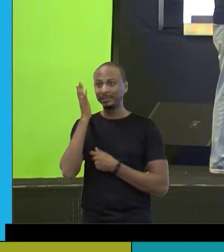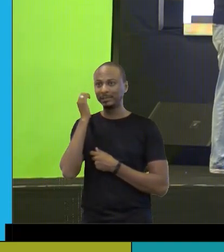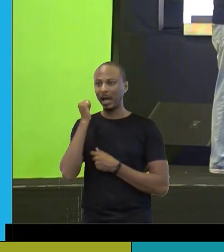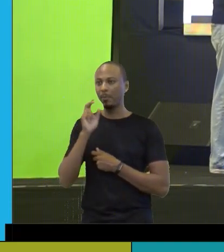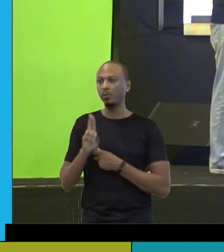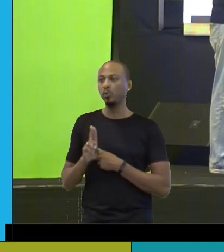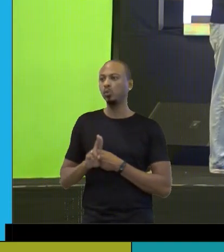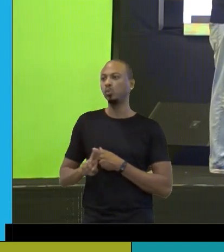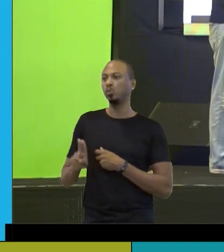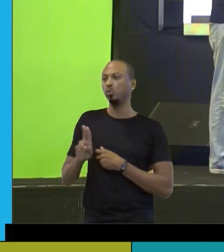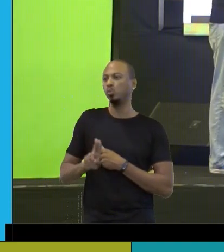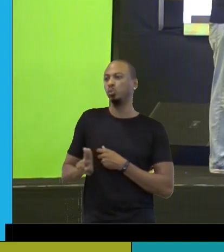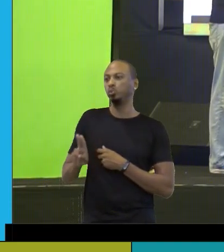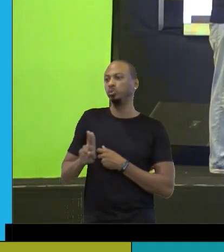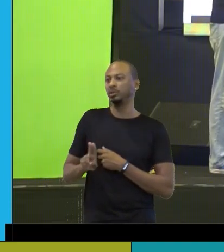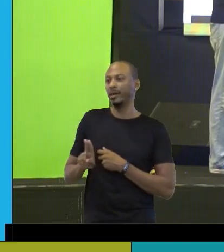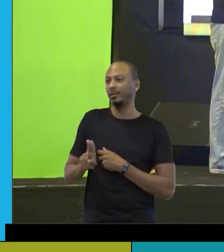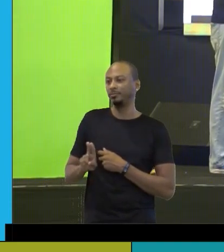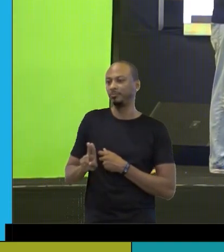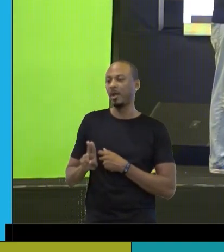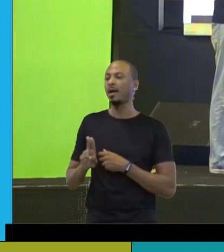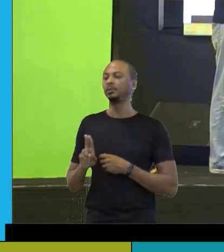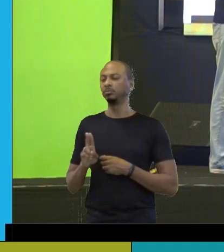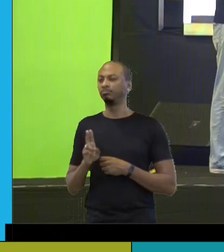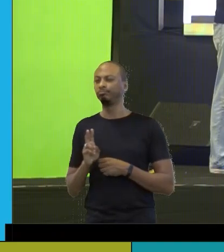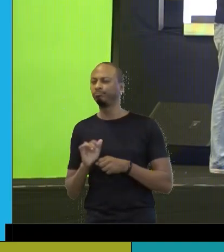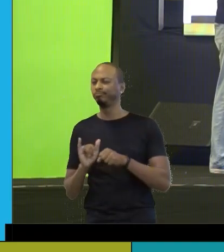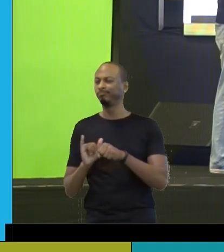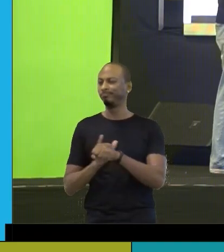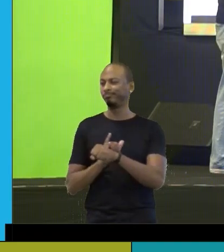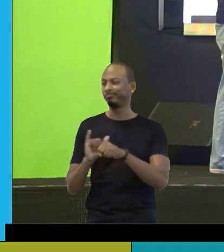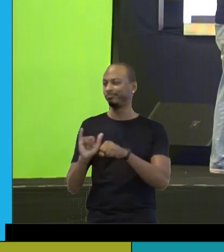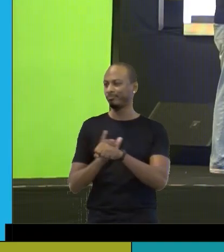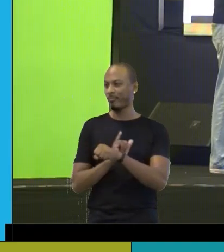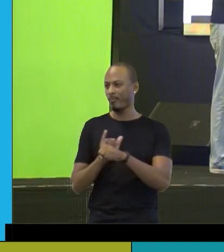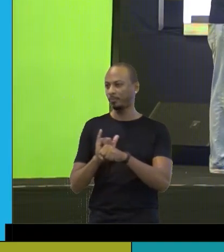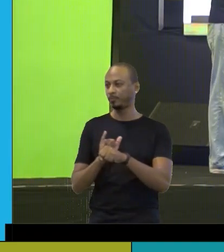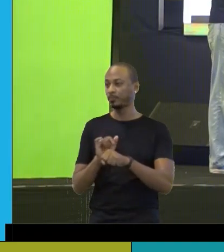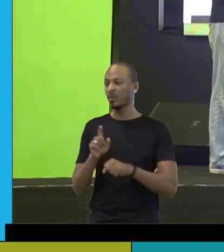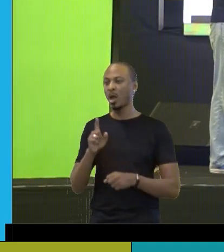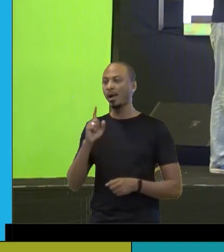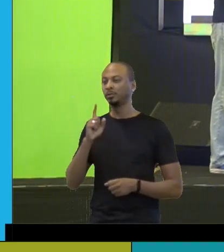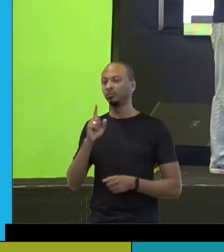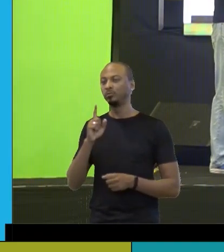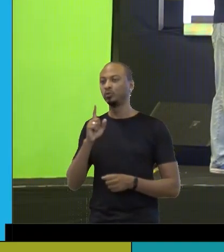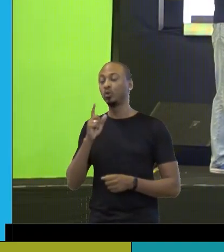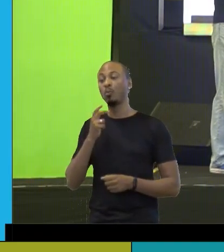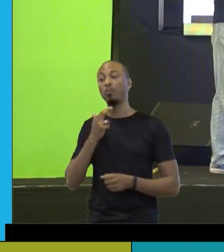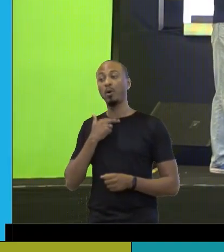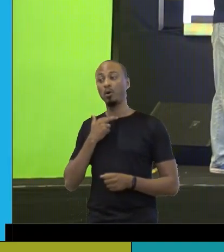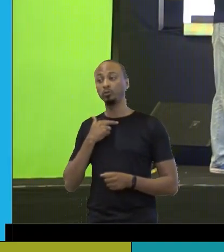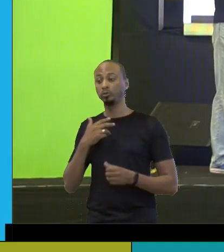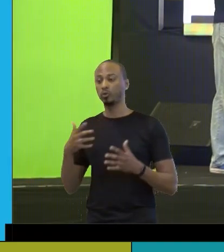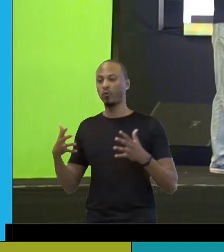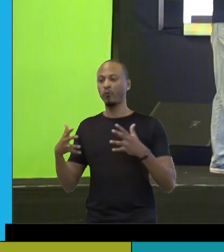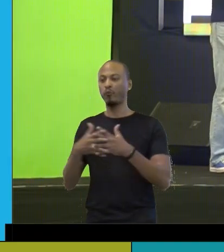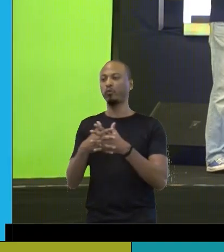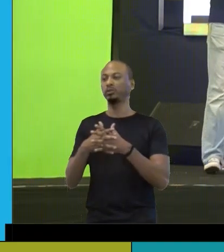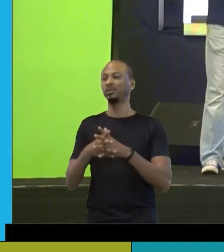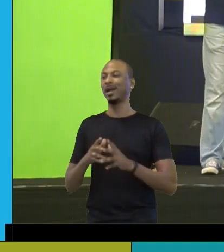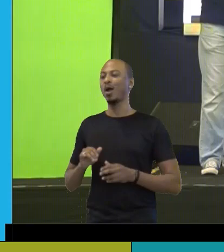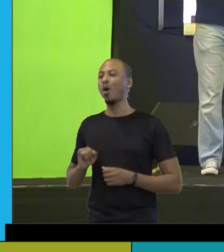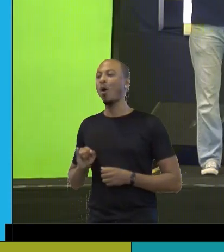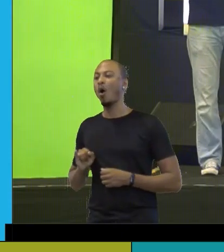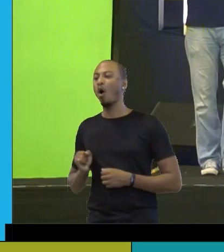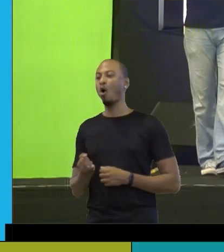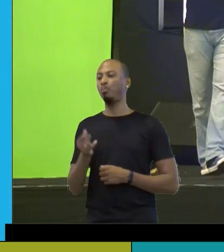acaso, a fortuna, ela não pode ser confundida com mero oportunismo. Se